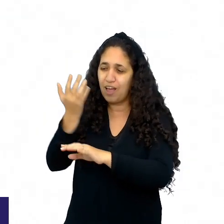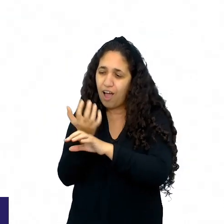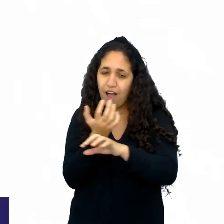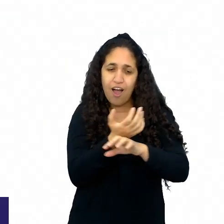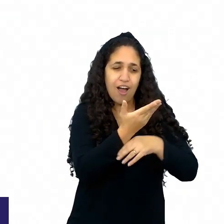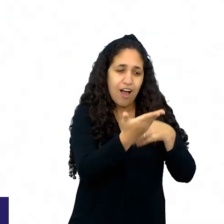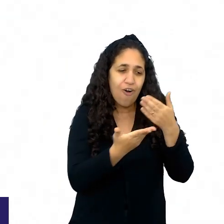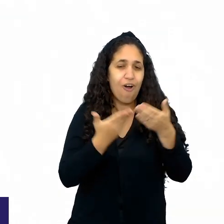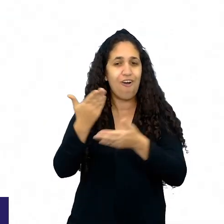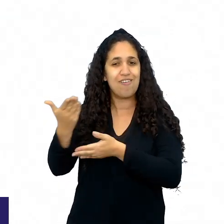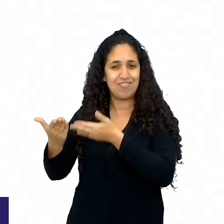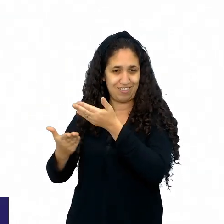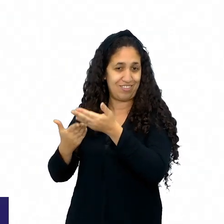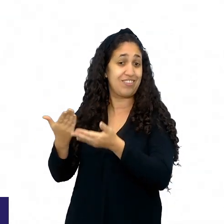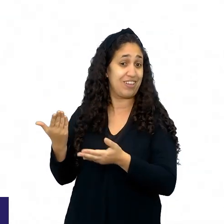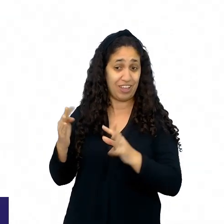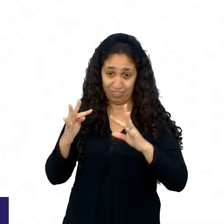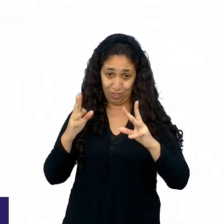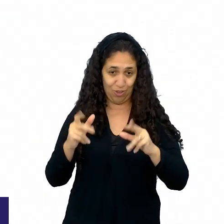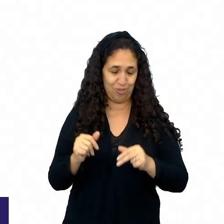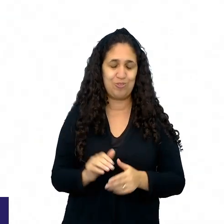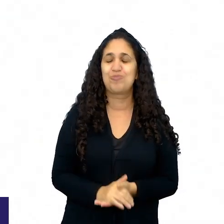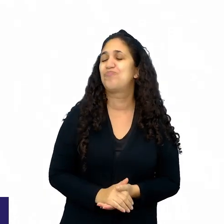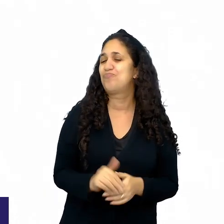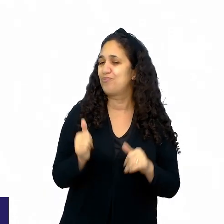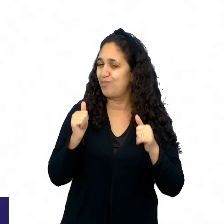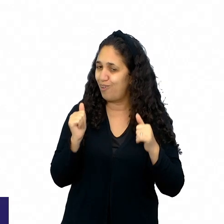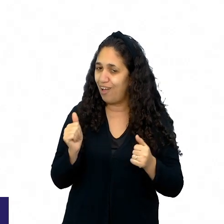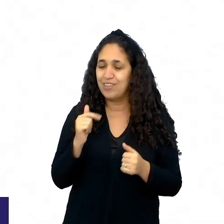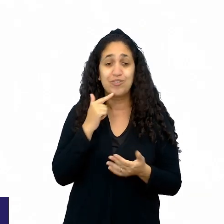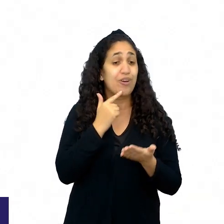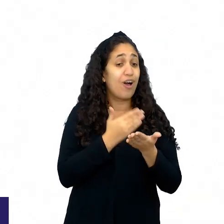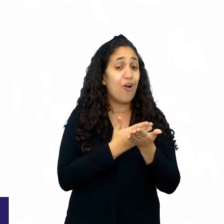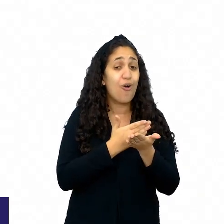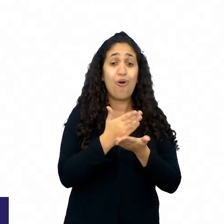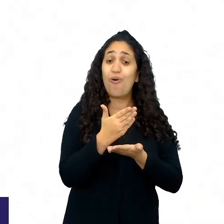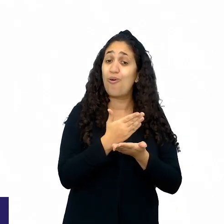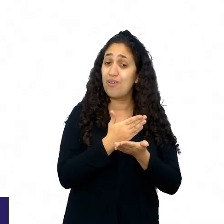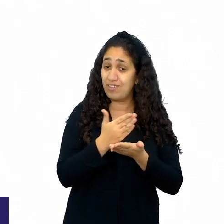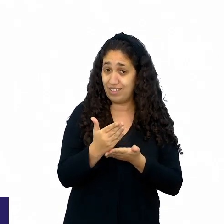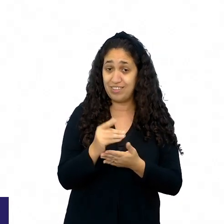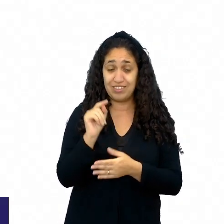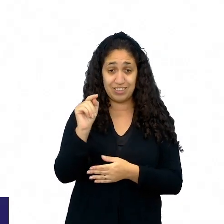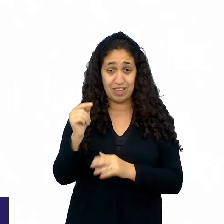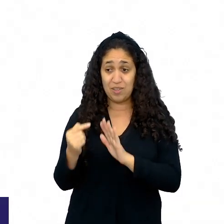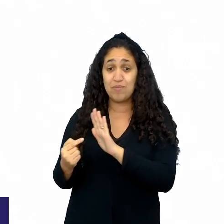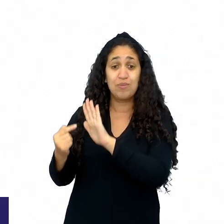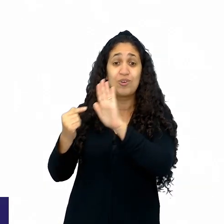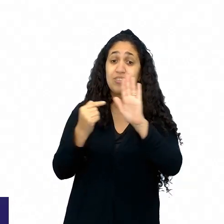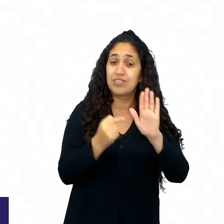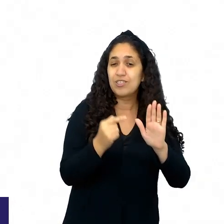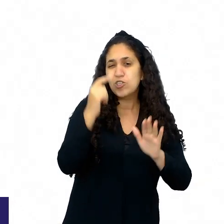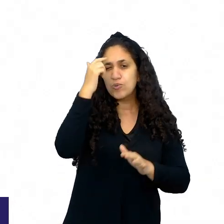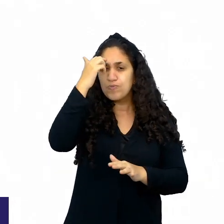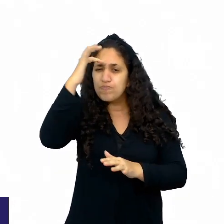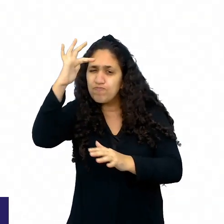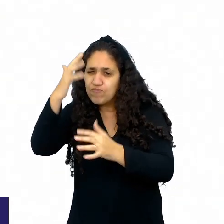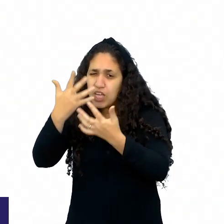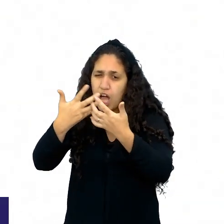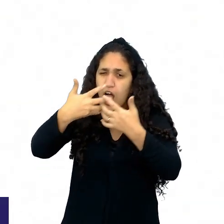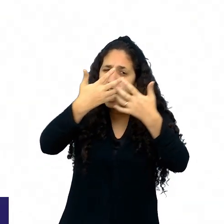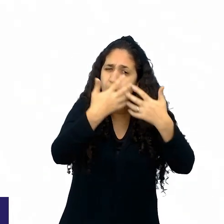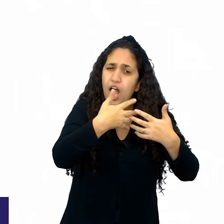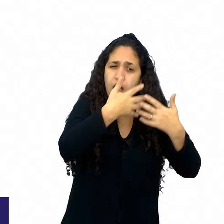em qualquer componente curricular, correto? Então, começaremos trazendo para vocês algumas reflexões